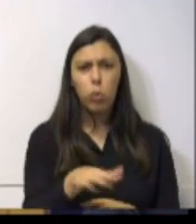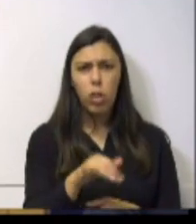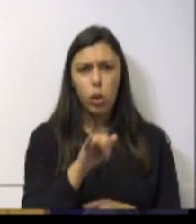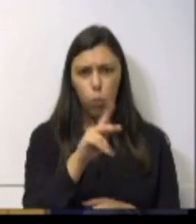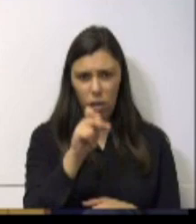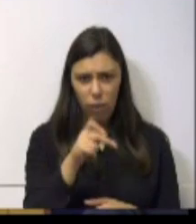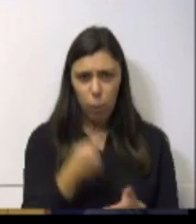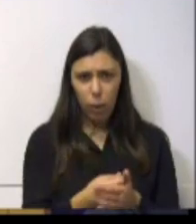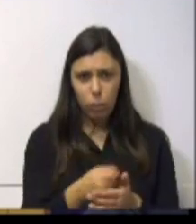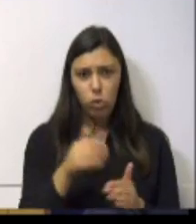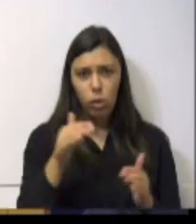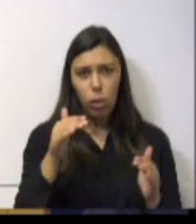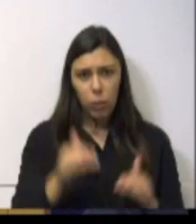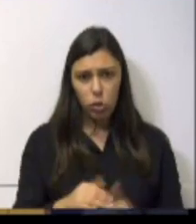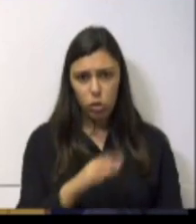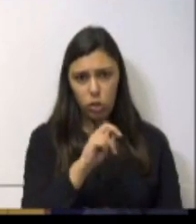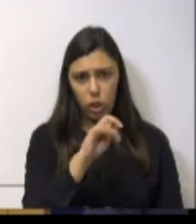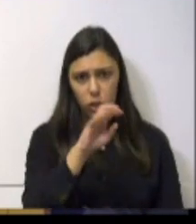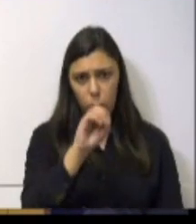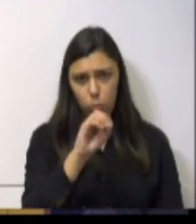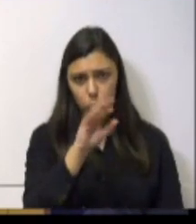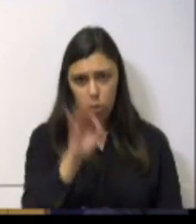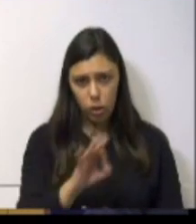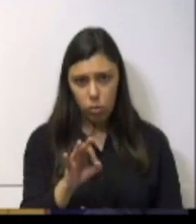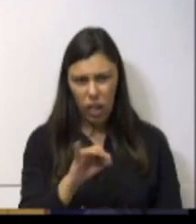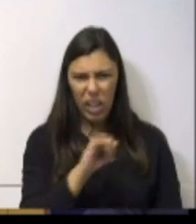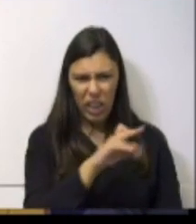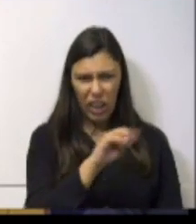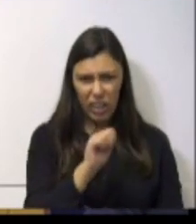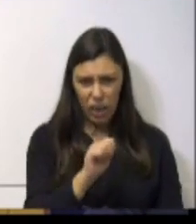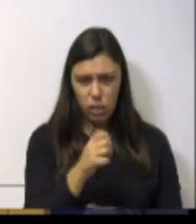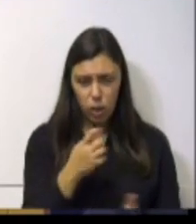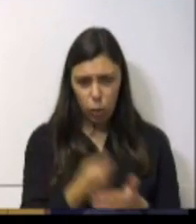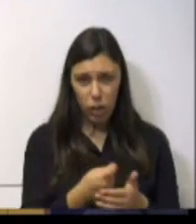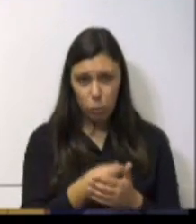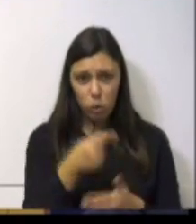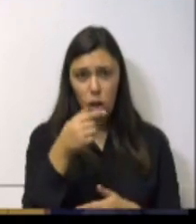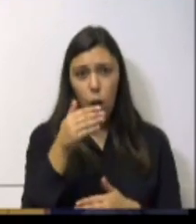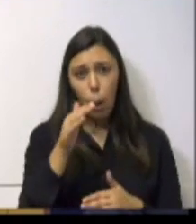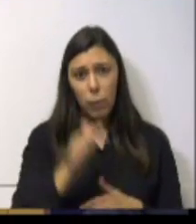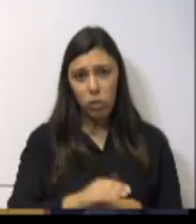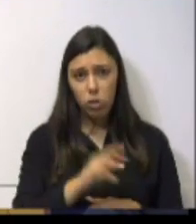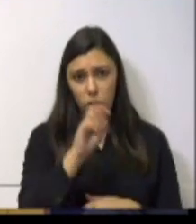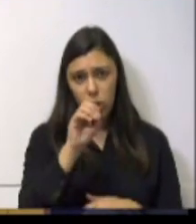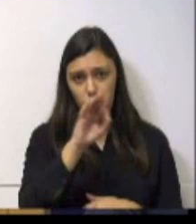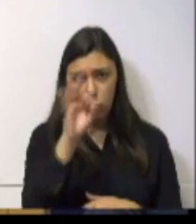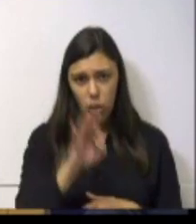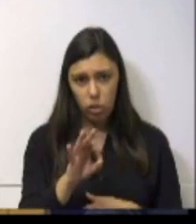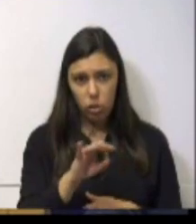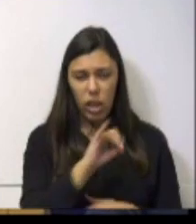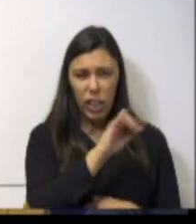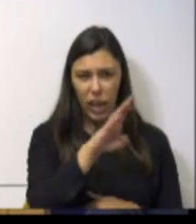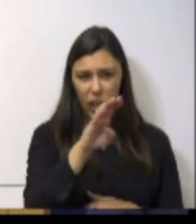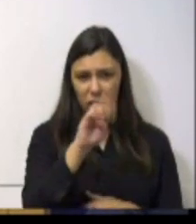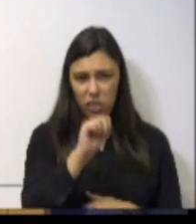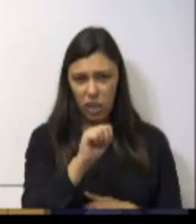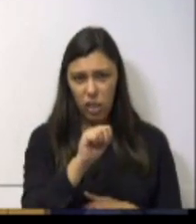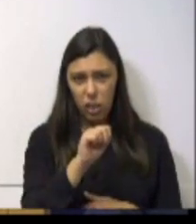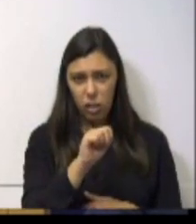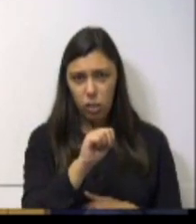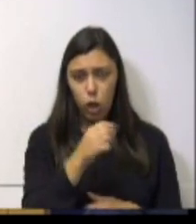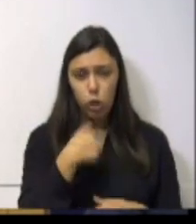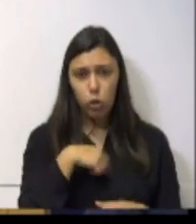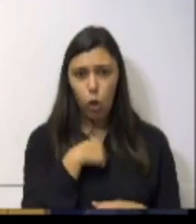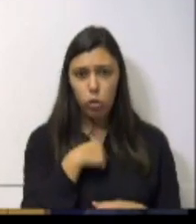menos 30%? É no IRS que estamos a pagar menos 30%? É no IRC que estamos a pagar